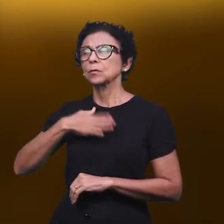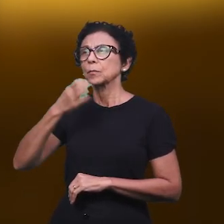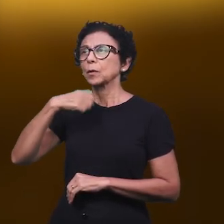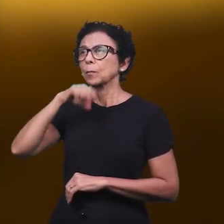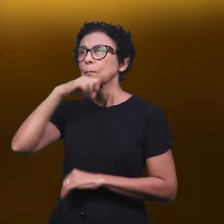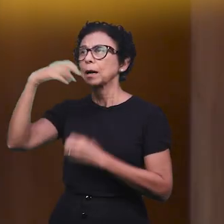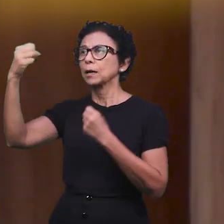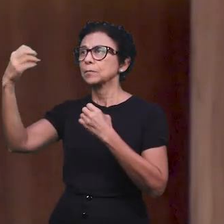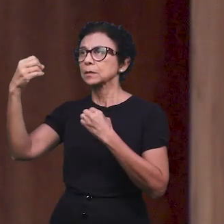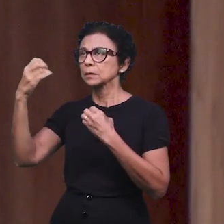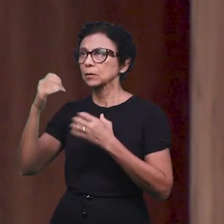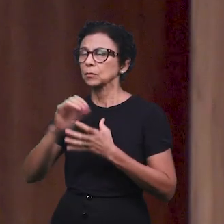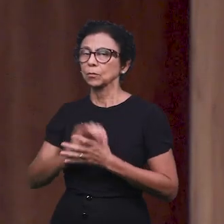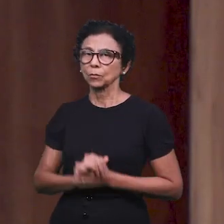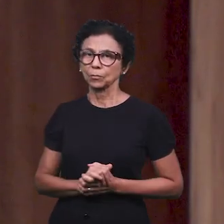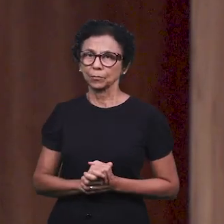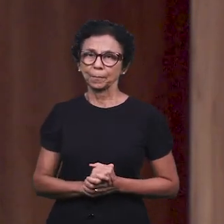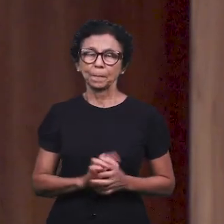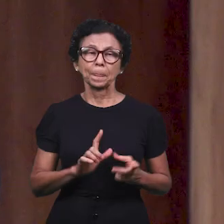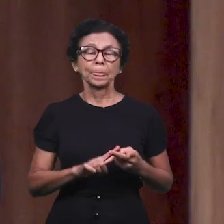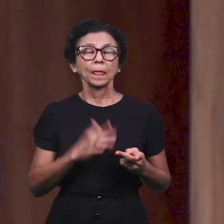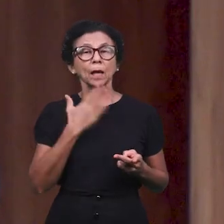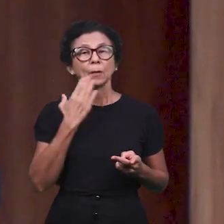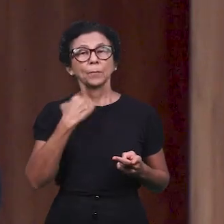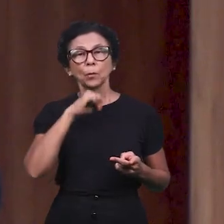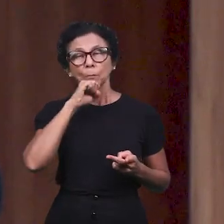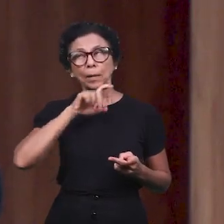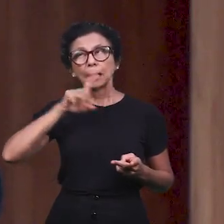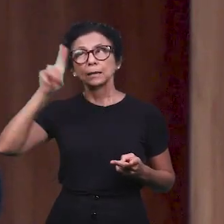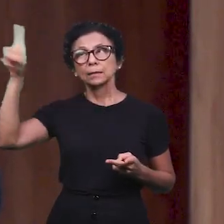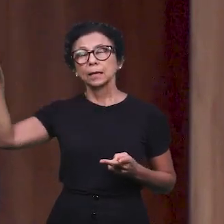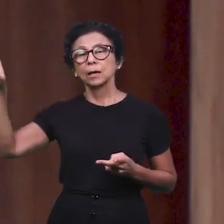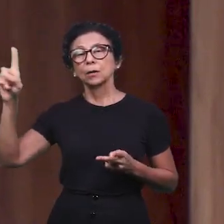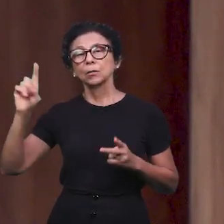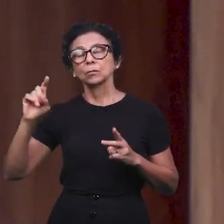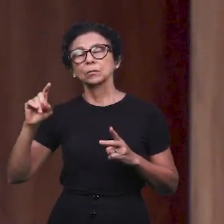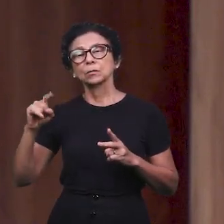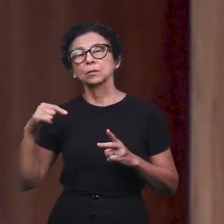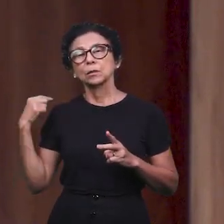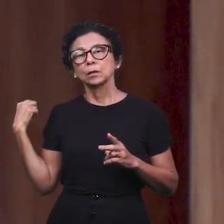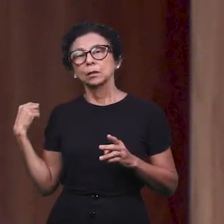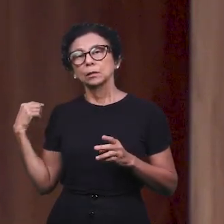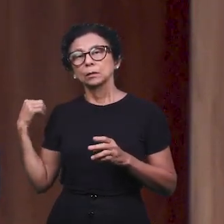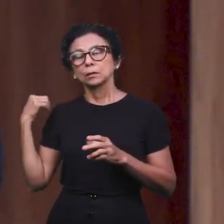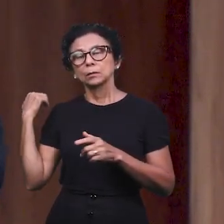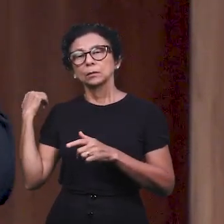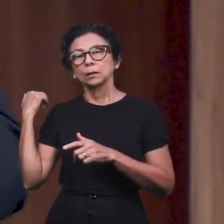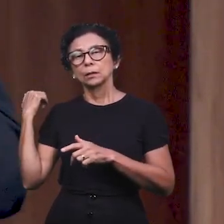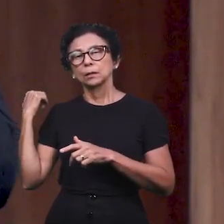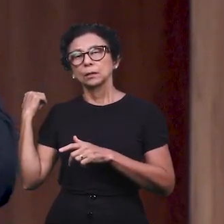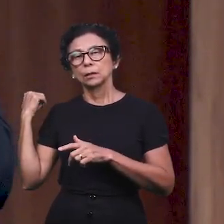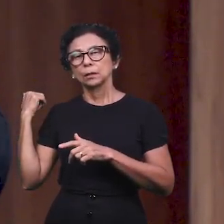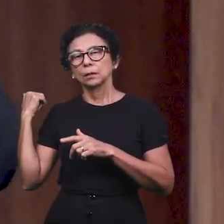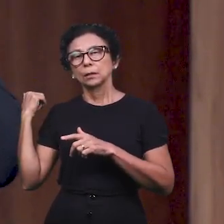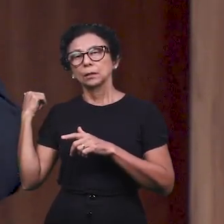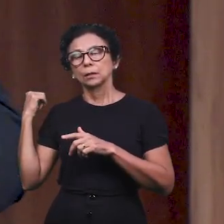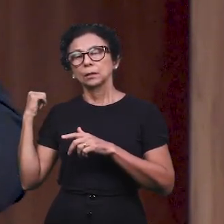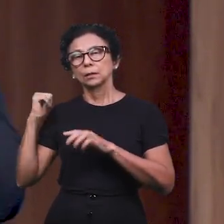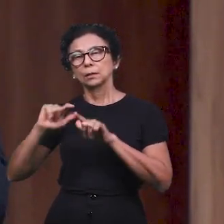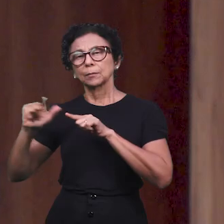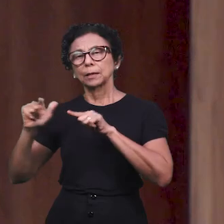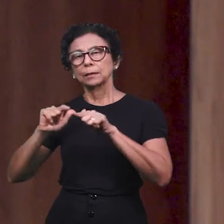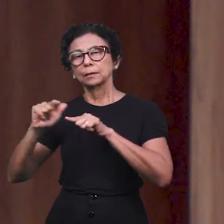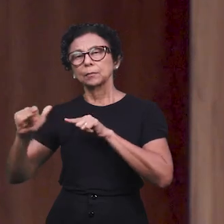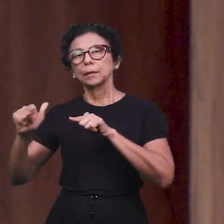ele. Então, se nós formos pais espirituais, se nós ensinarmos o caminho e andarmos também no caminho